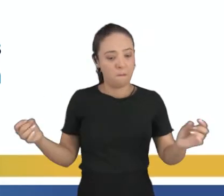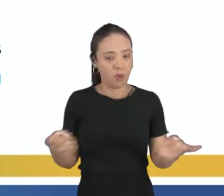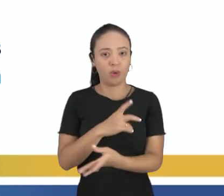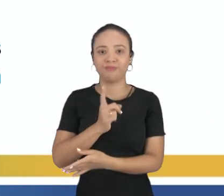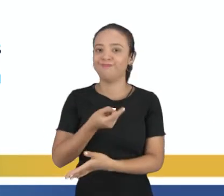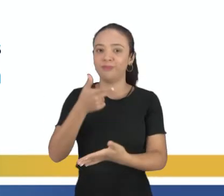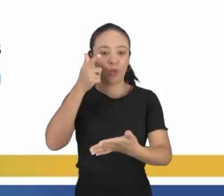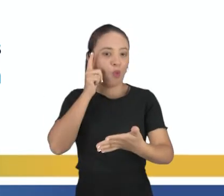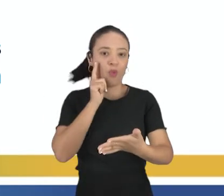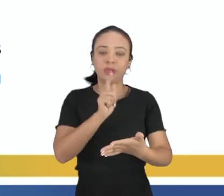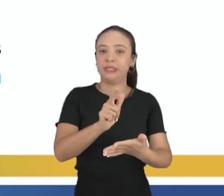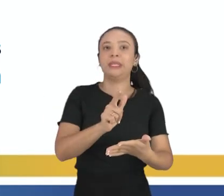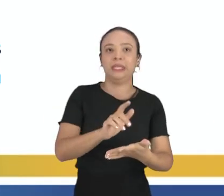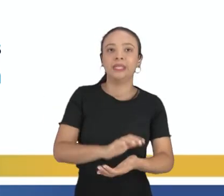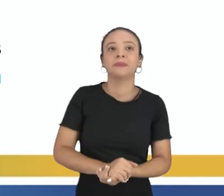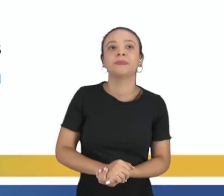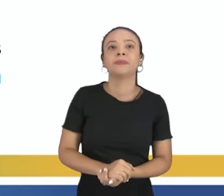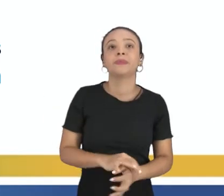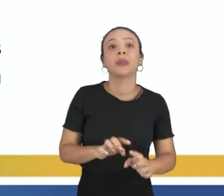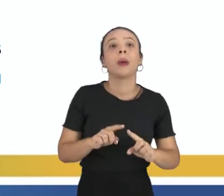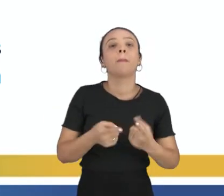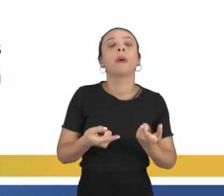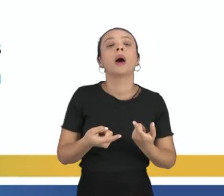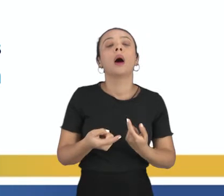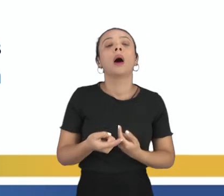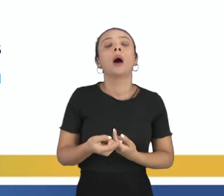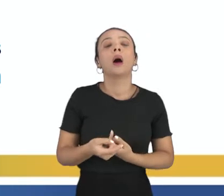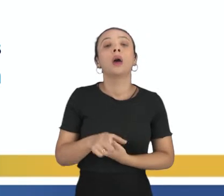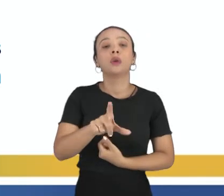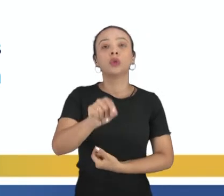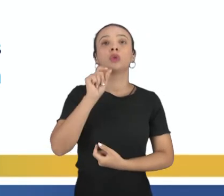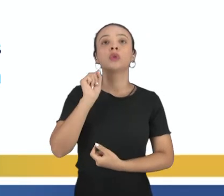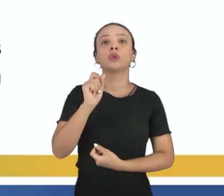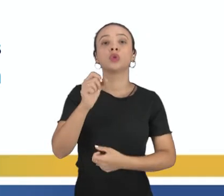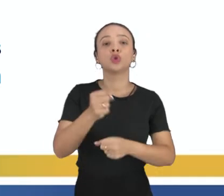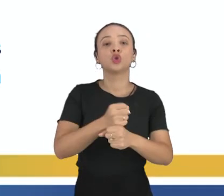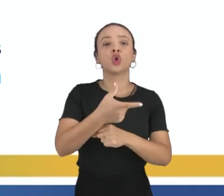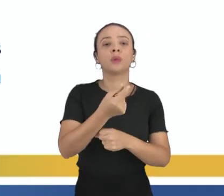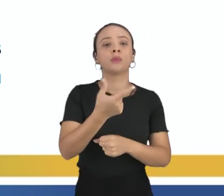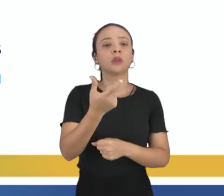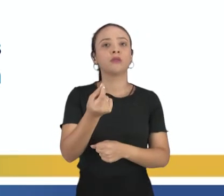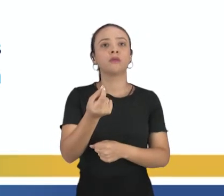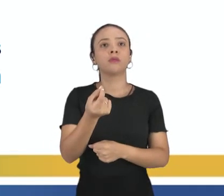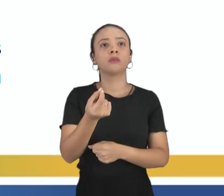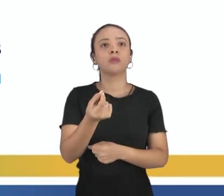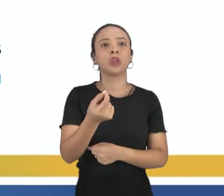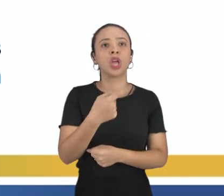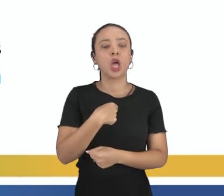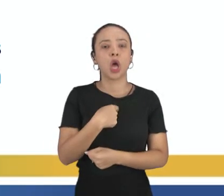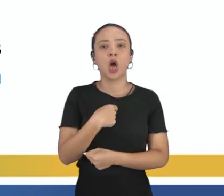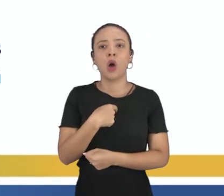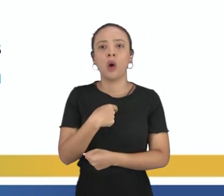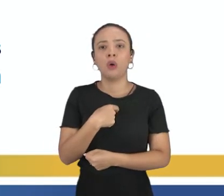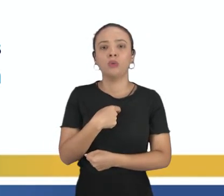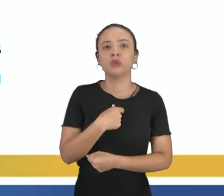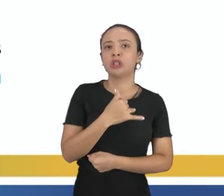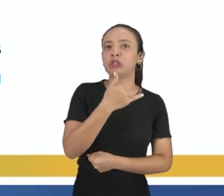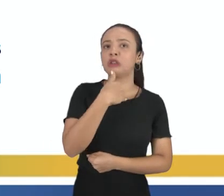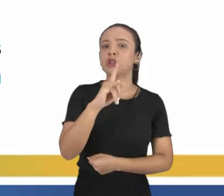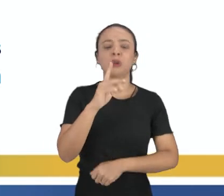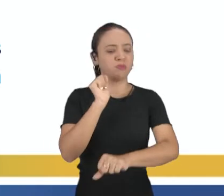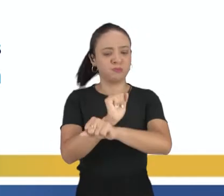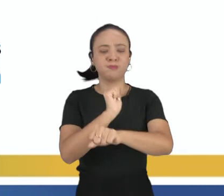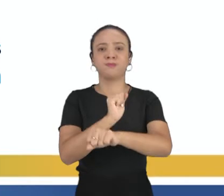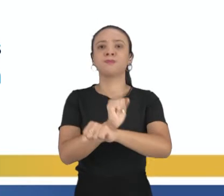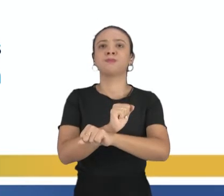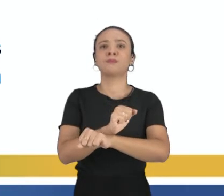essa obra. Entretanto, decidi que 2020 era o ano e não me arrependo de ter esperado tanto tempo para